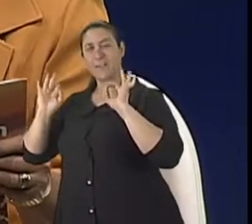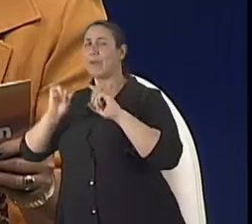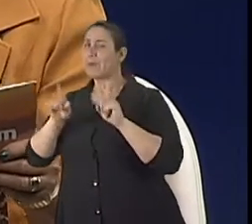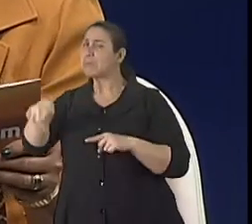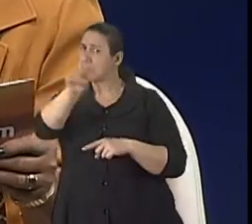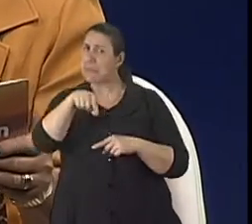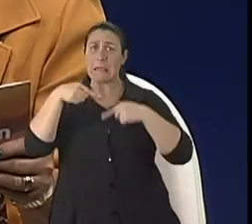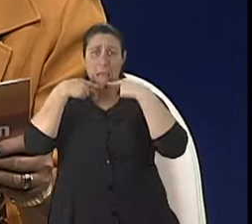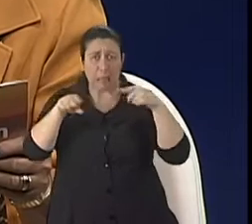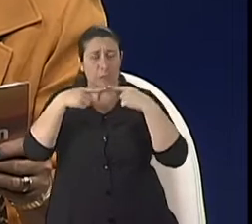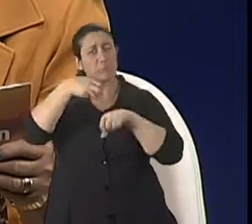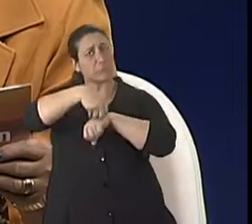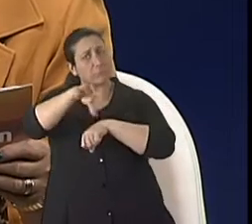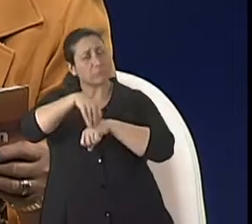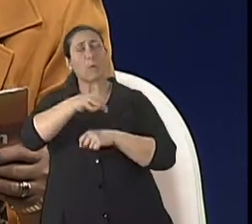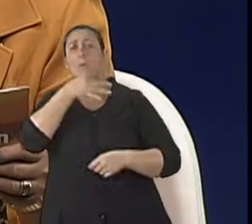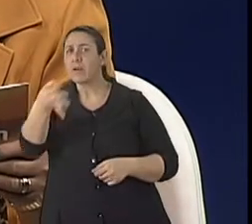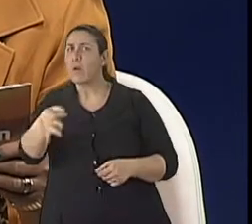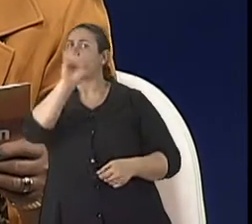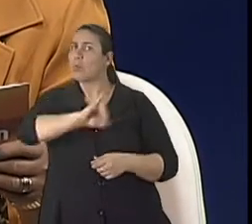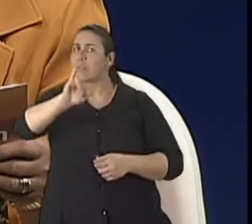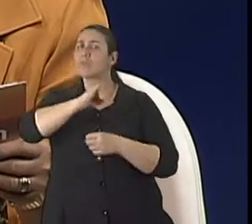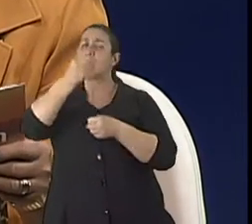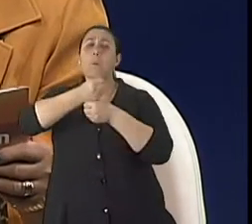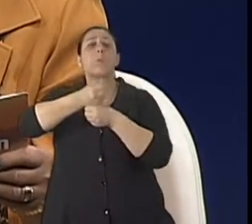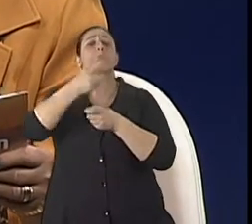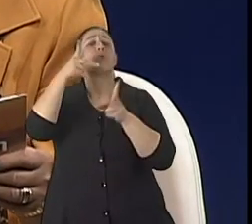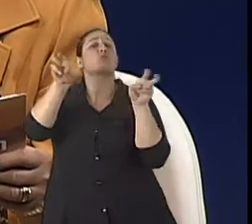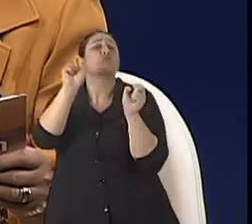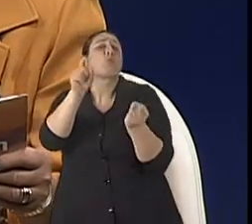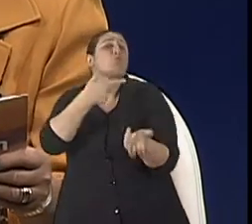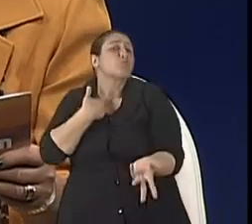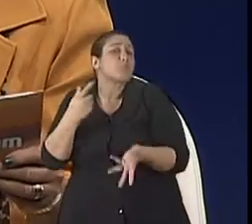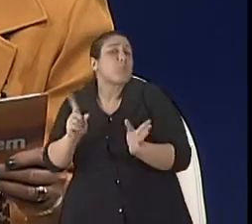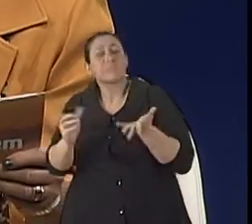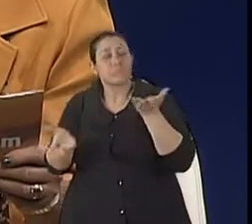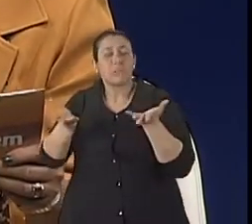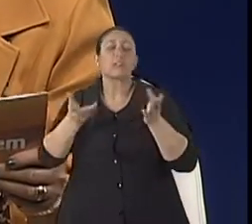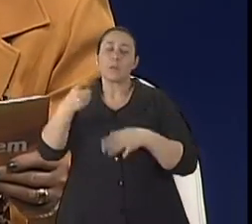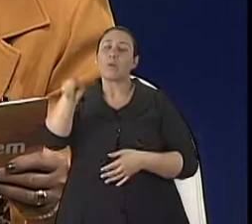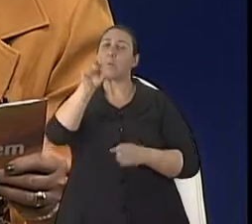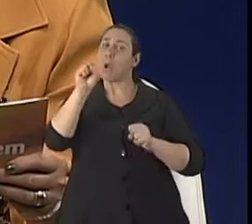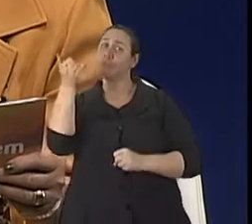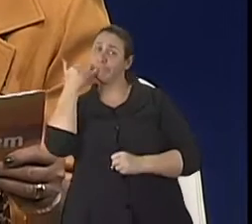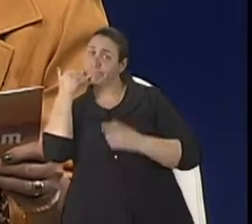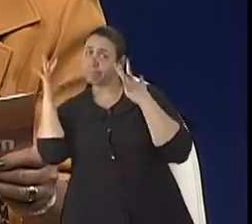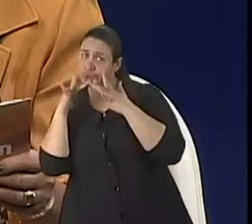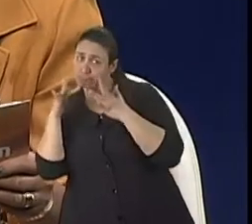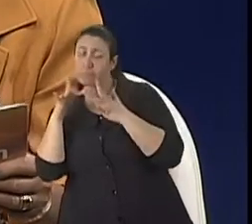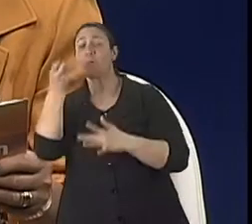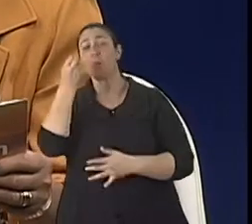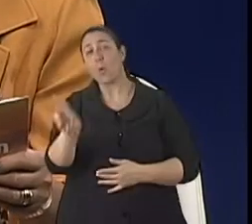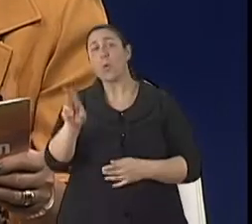a sua opinião sobre o programa é fundamental pra gente sua participação é o 13 32 30 15